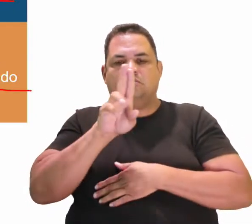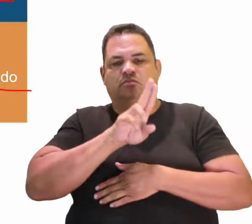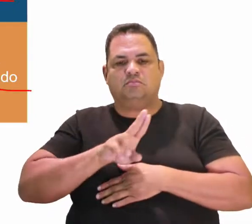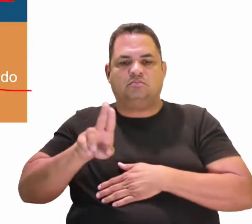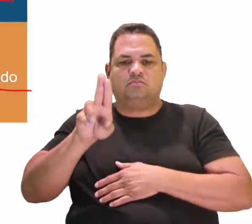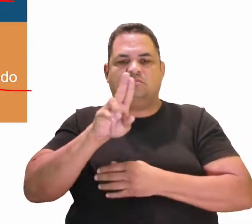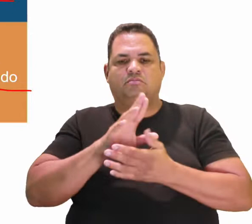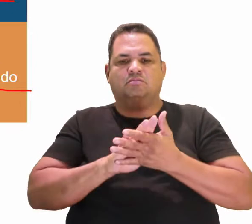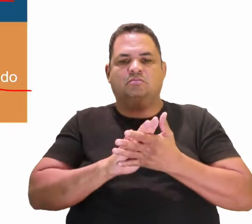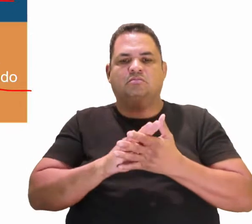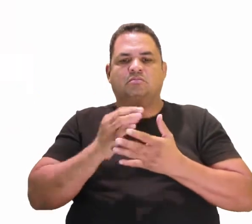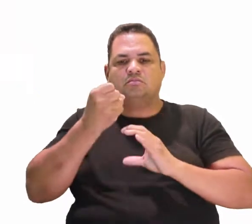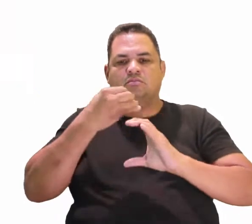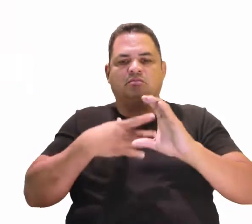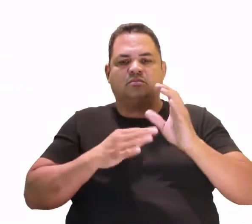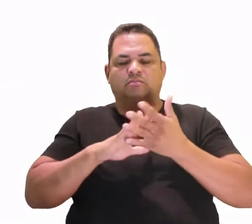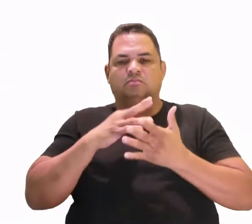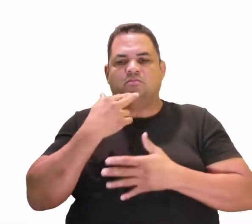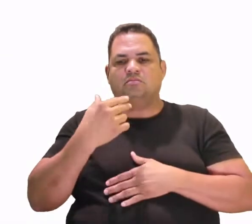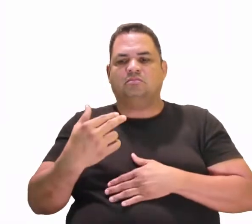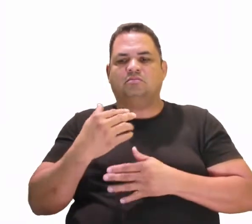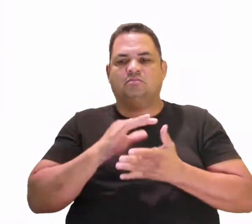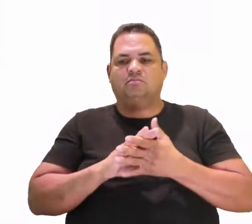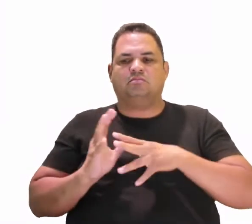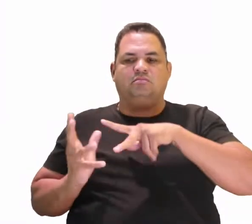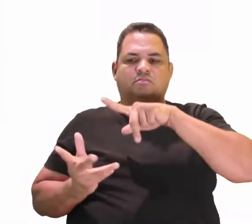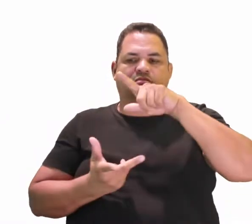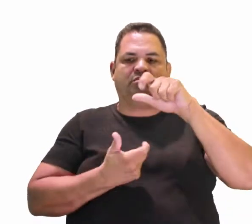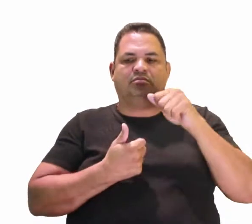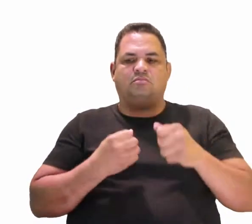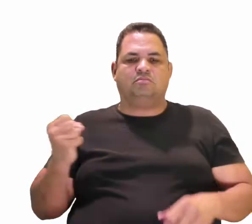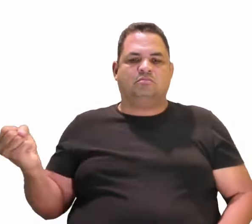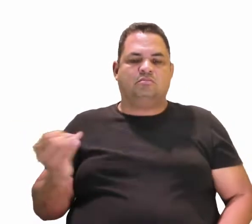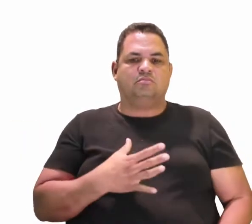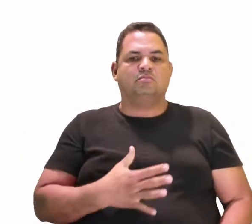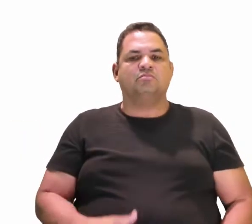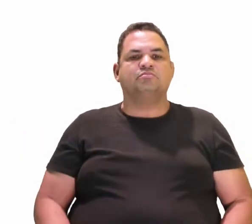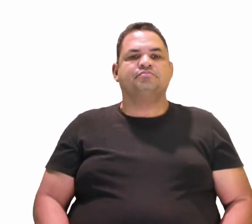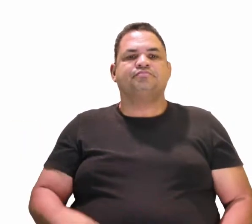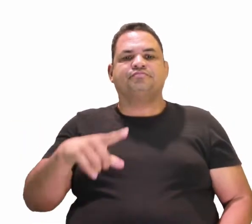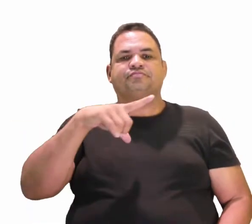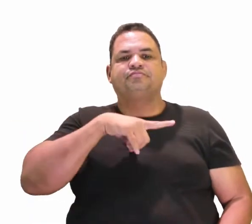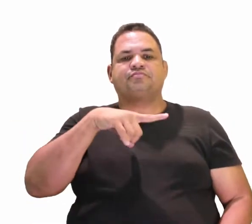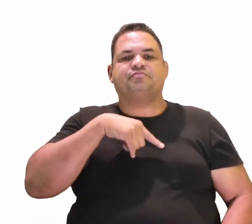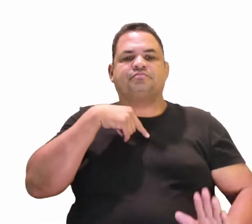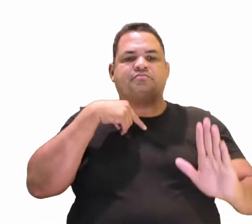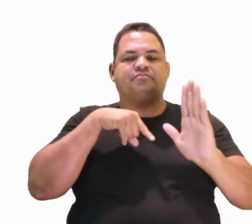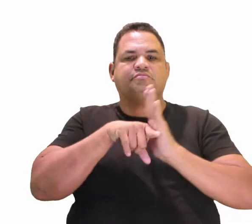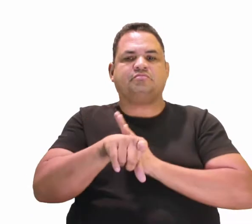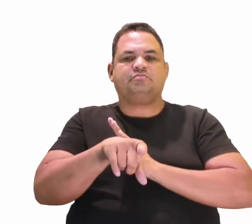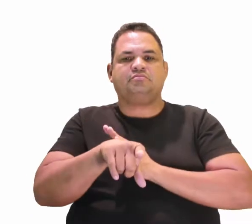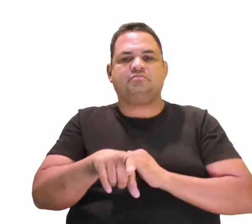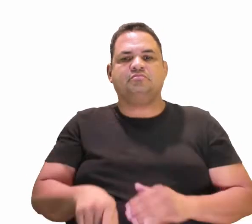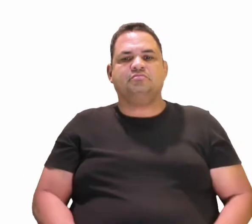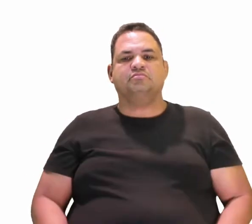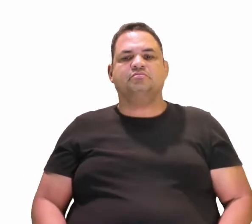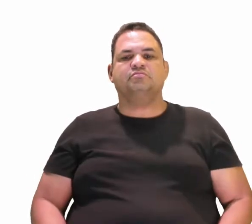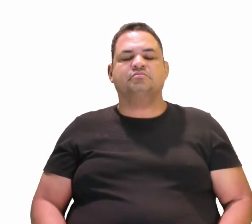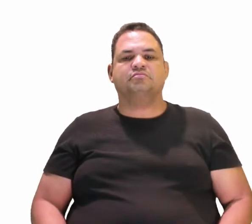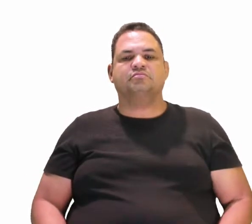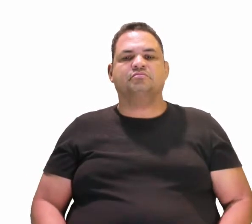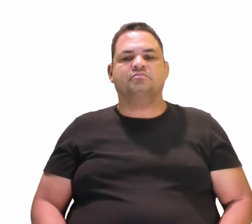contemporâneo. Let's get started. Vamos começar. Eu tenho uma question para você, uma question